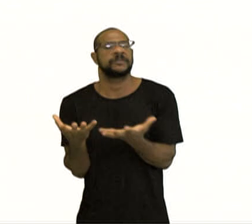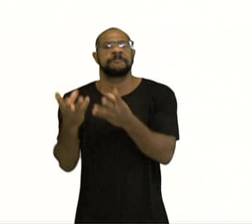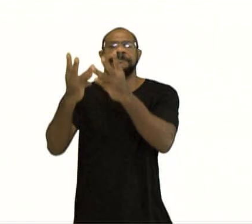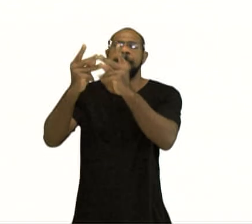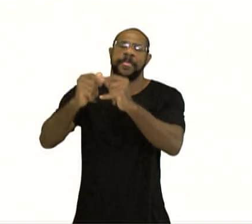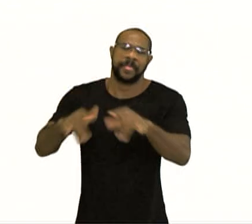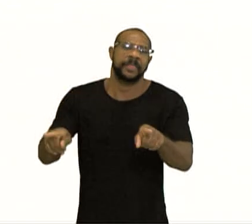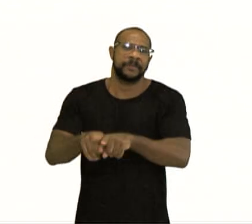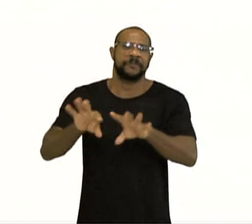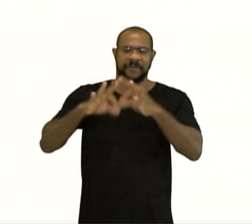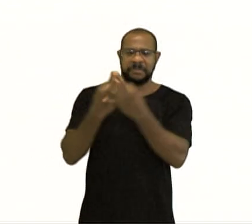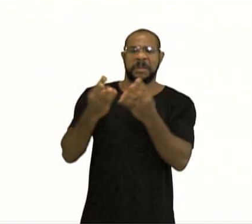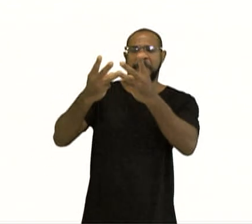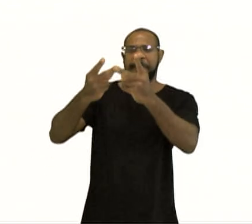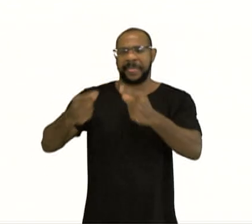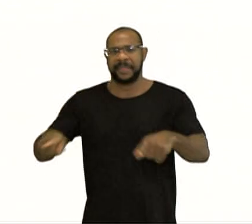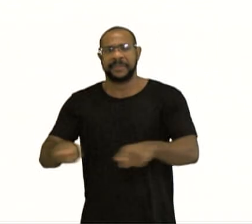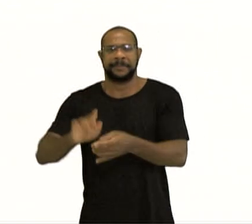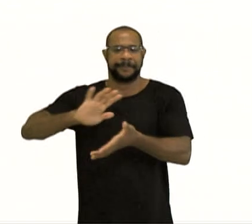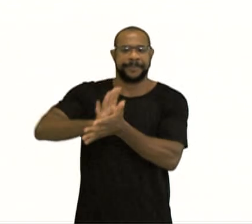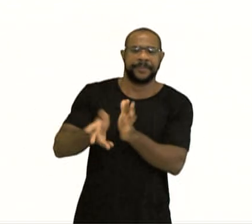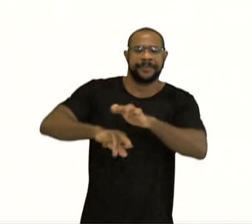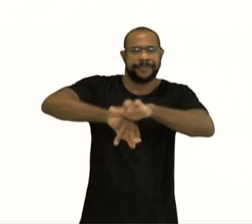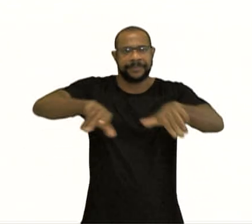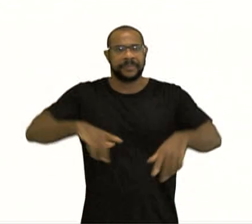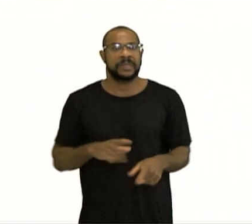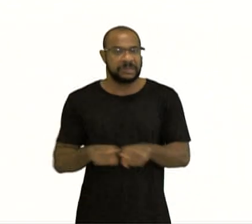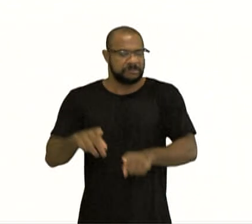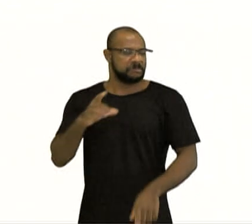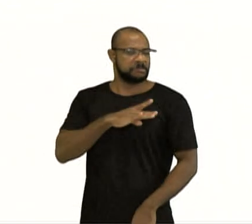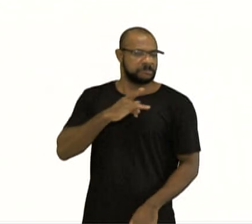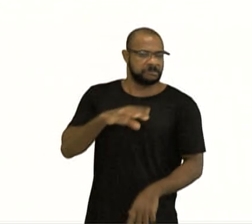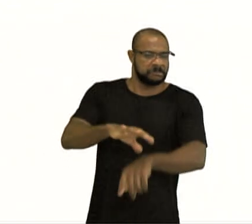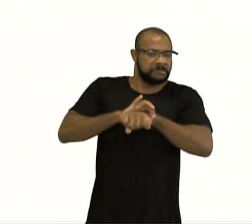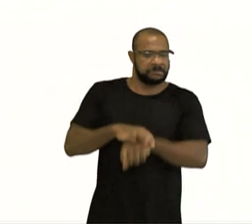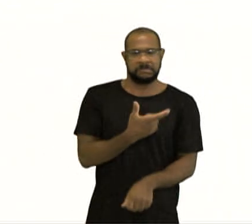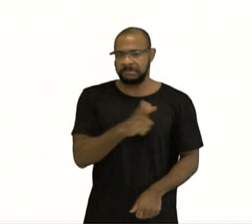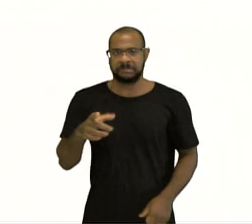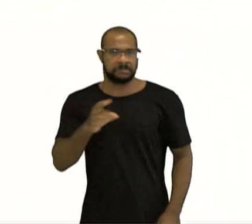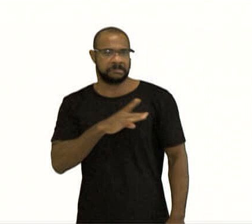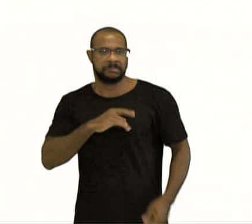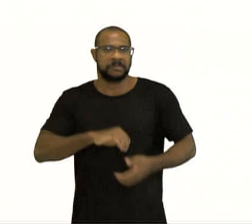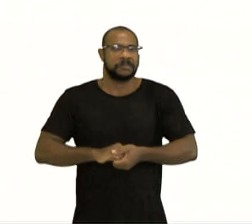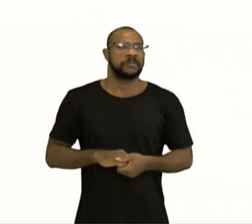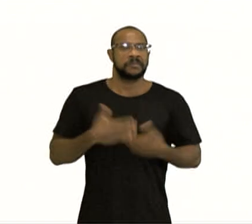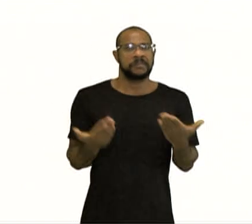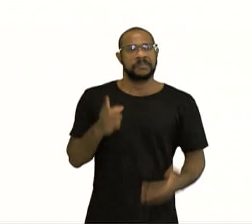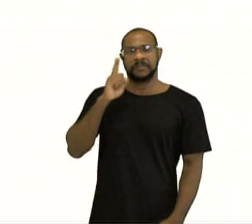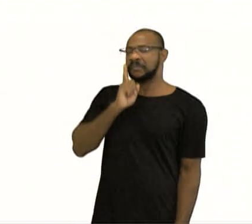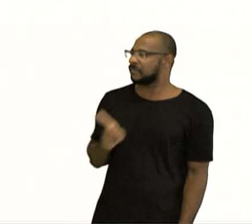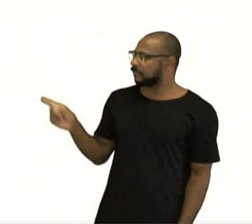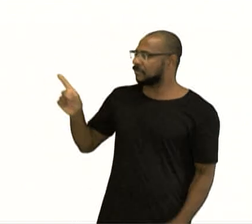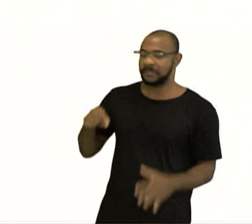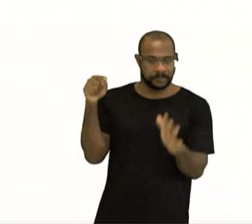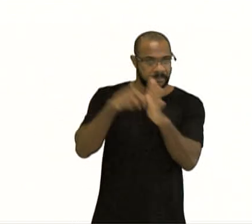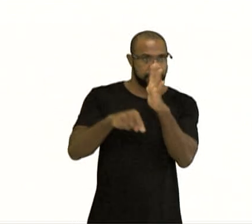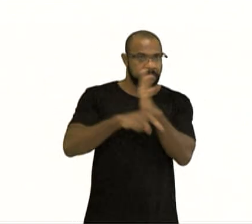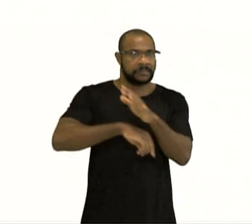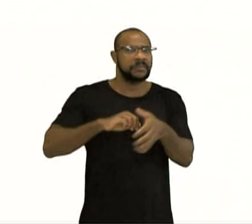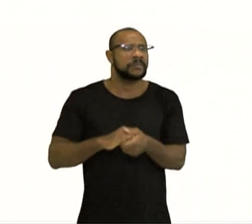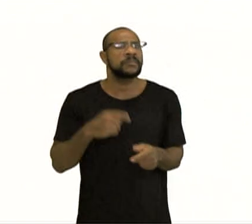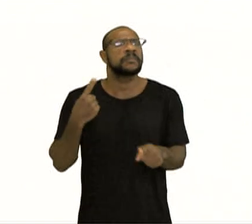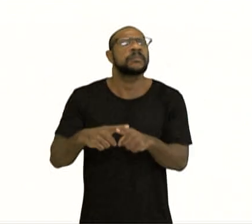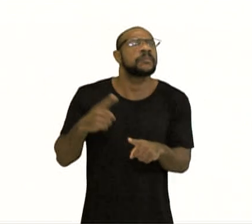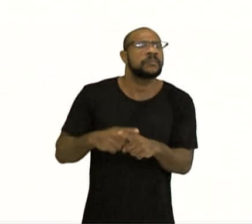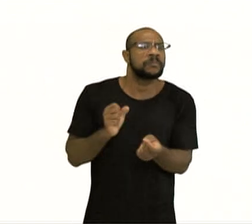disseminou o continente afora a insegurança e o medo. Então, um texto do Alberto de Costa e Silva, e daí a gente tem uma pergunta aqui, ó. Por que